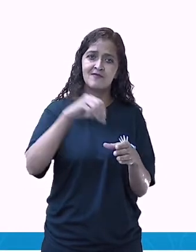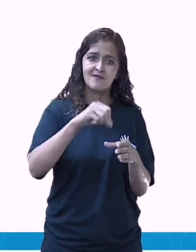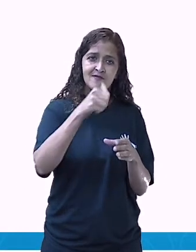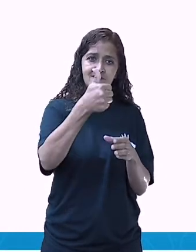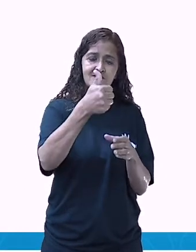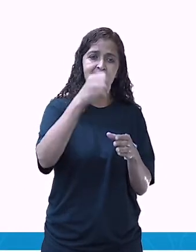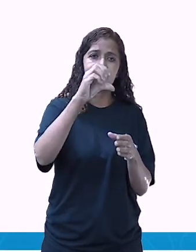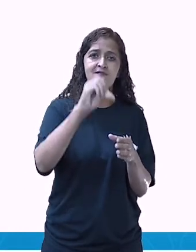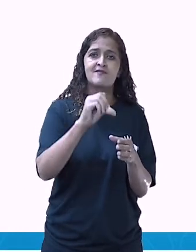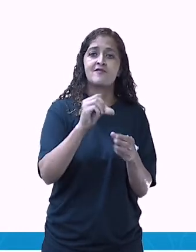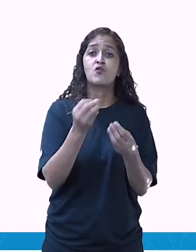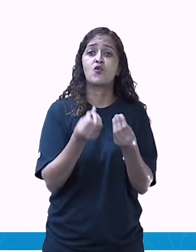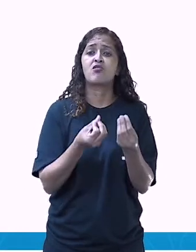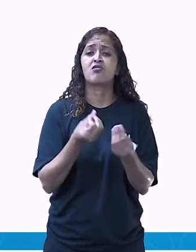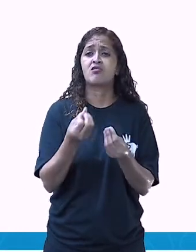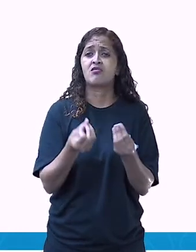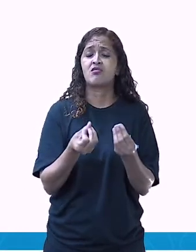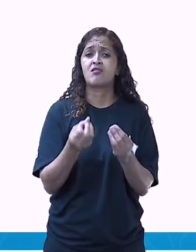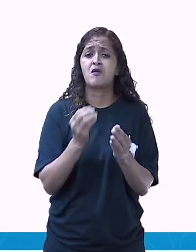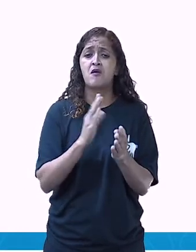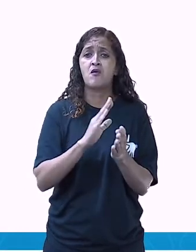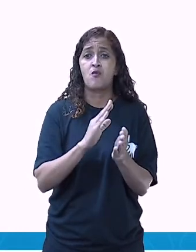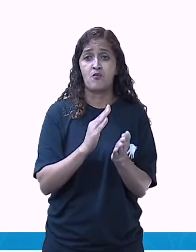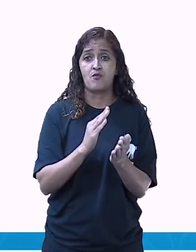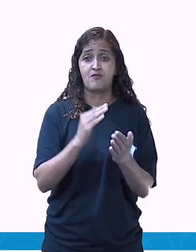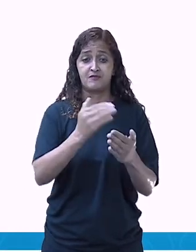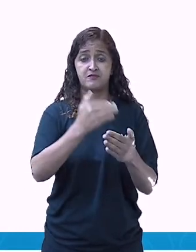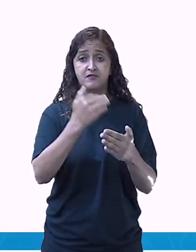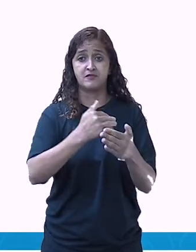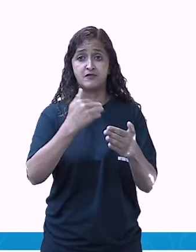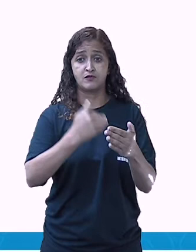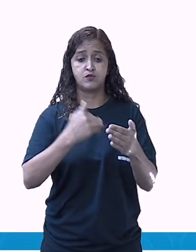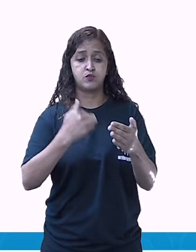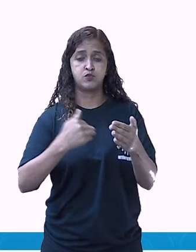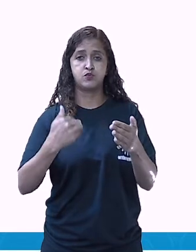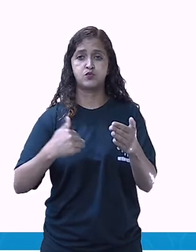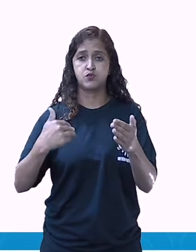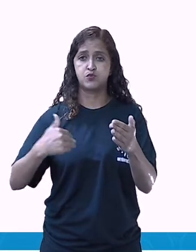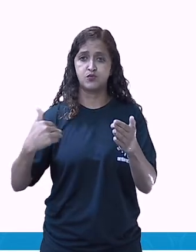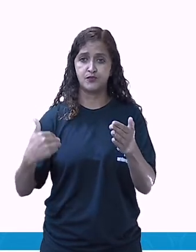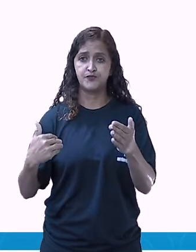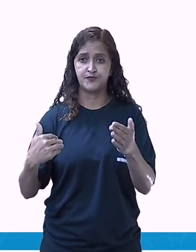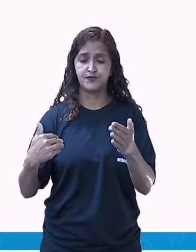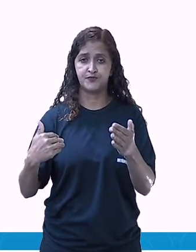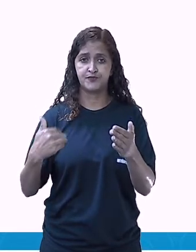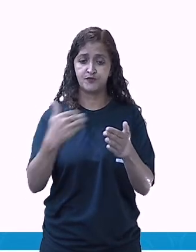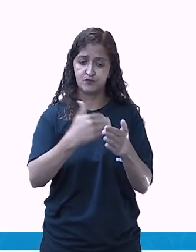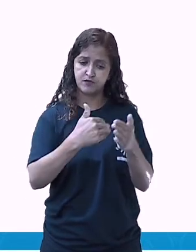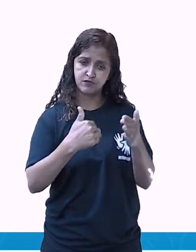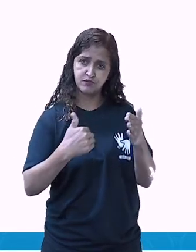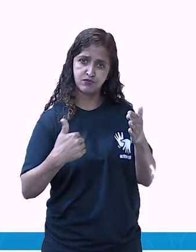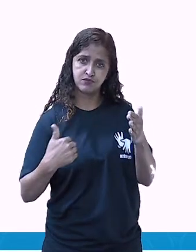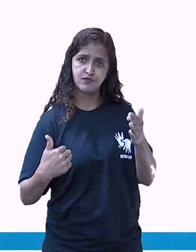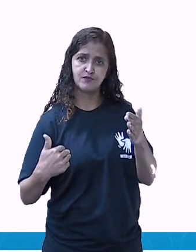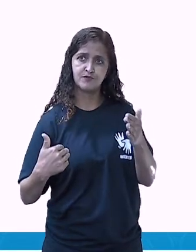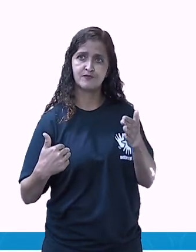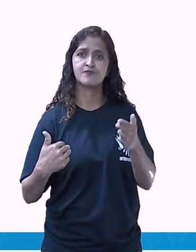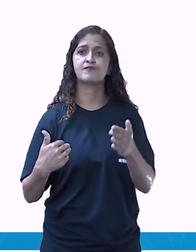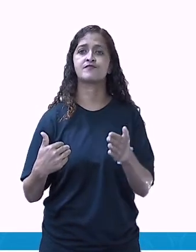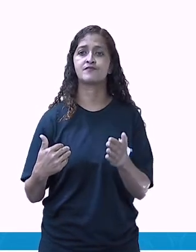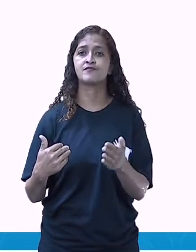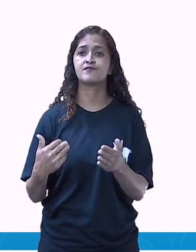E como eu estou decrescendo, eu estou diminuindo, né? Eu estou diminuindo, eu